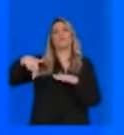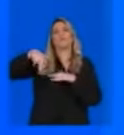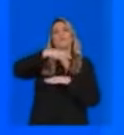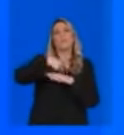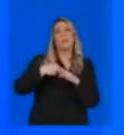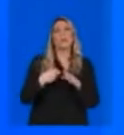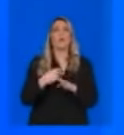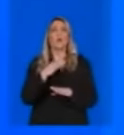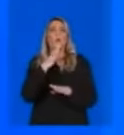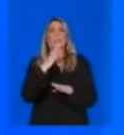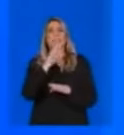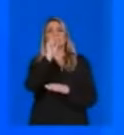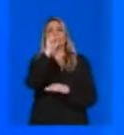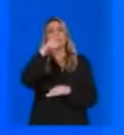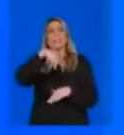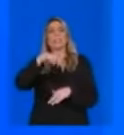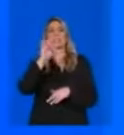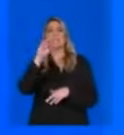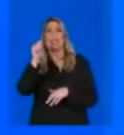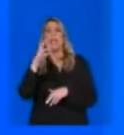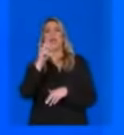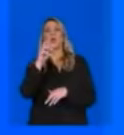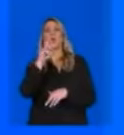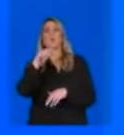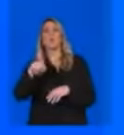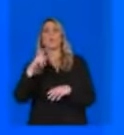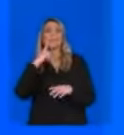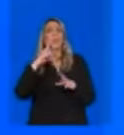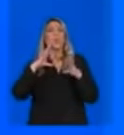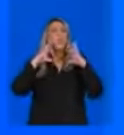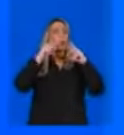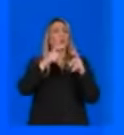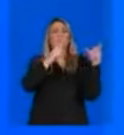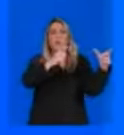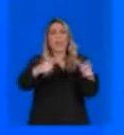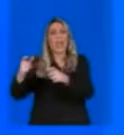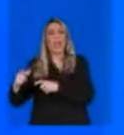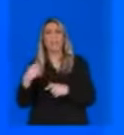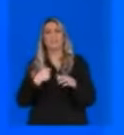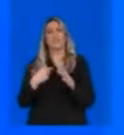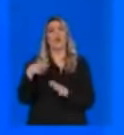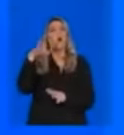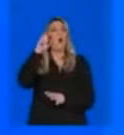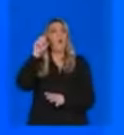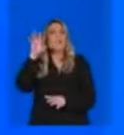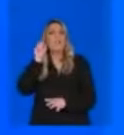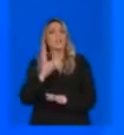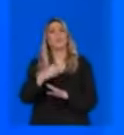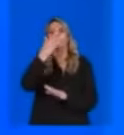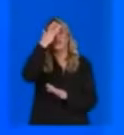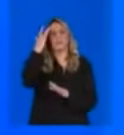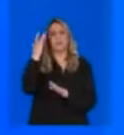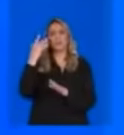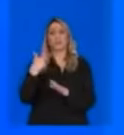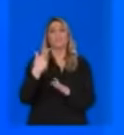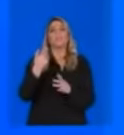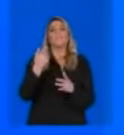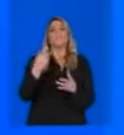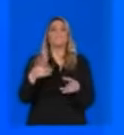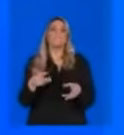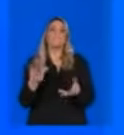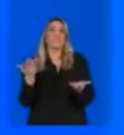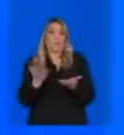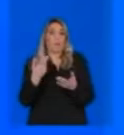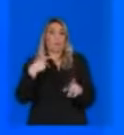cantinho de Santa Cruz até Copacabana da Barra da Tijuca até a Pavuna tem ouvido as pessoas em Ramos eu encontrei uma